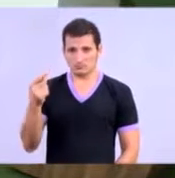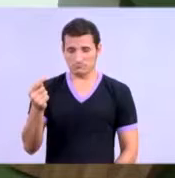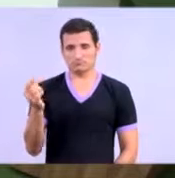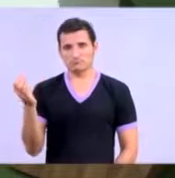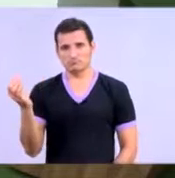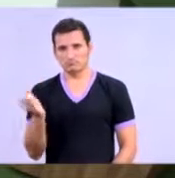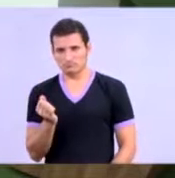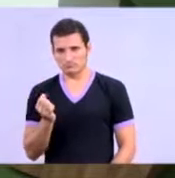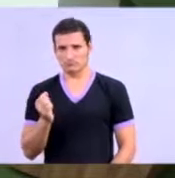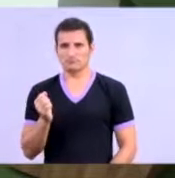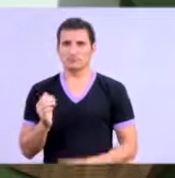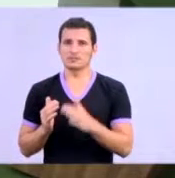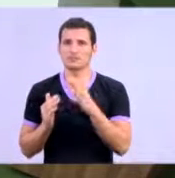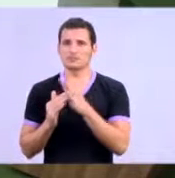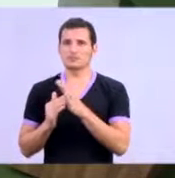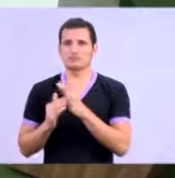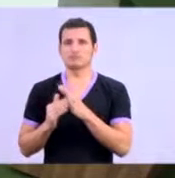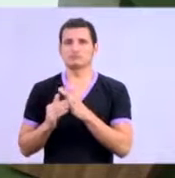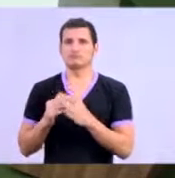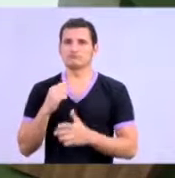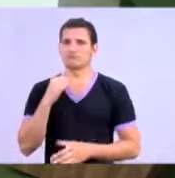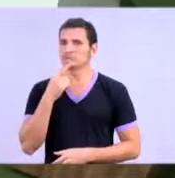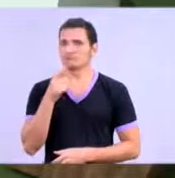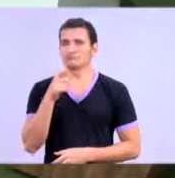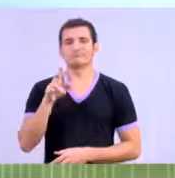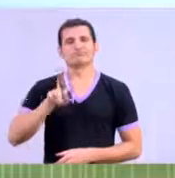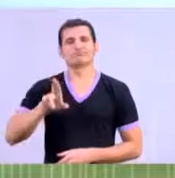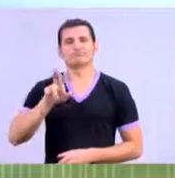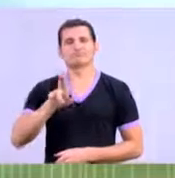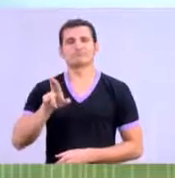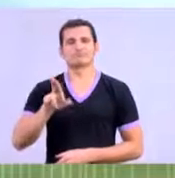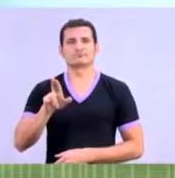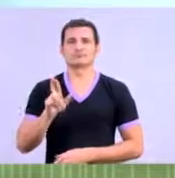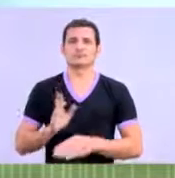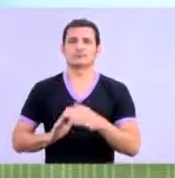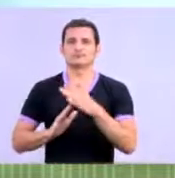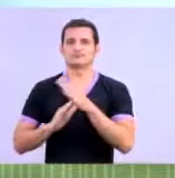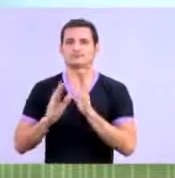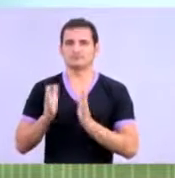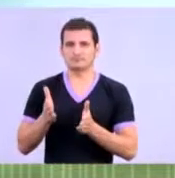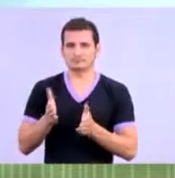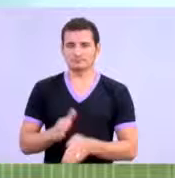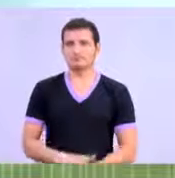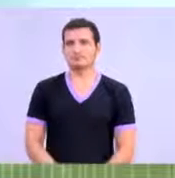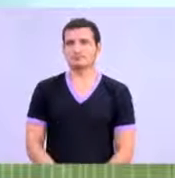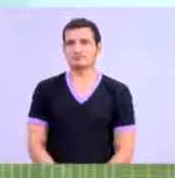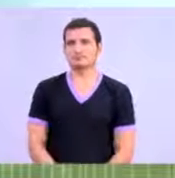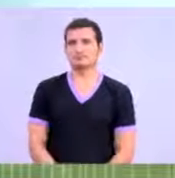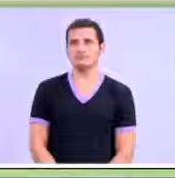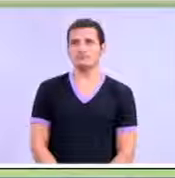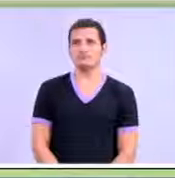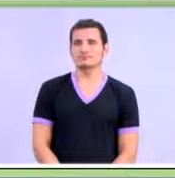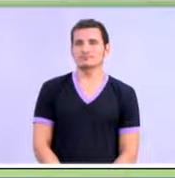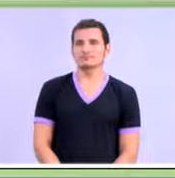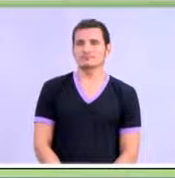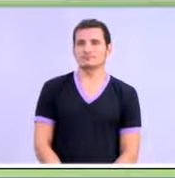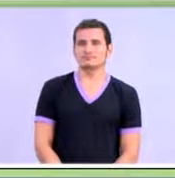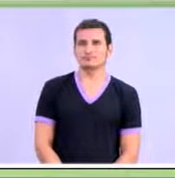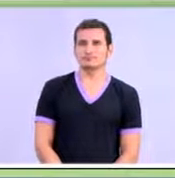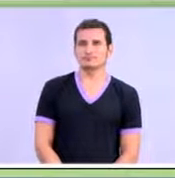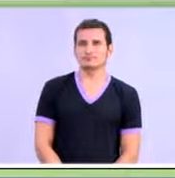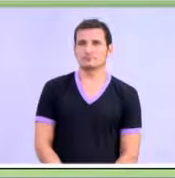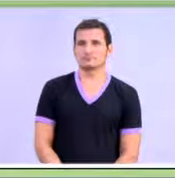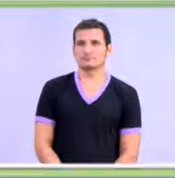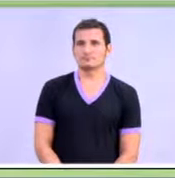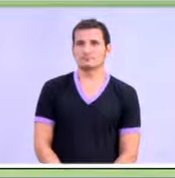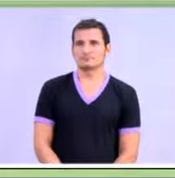o limite já não vai deixar, porque você já usou todo o limite. Isso a gente já sabe como acontece, né, professor? É. Quem é professor